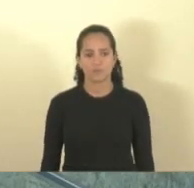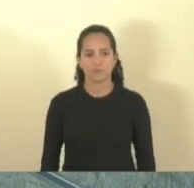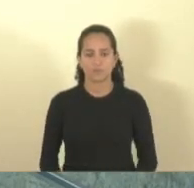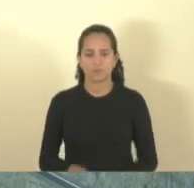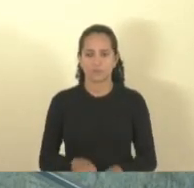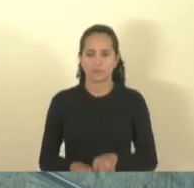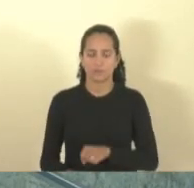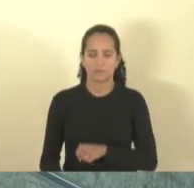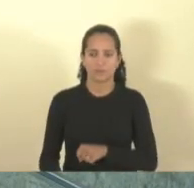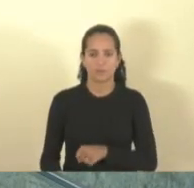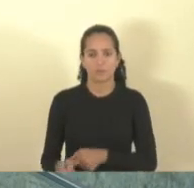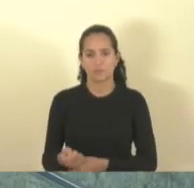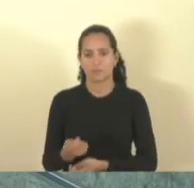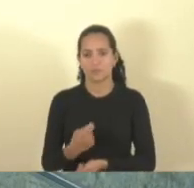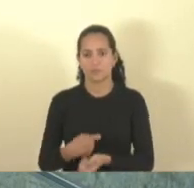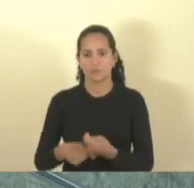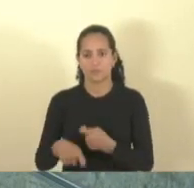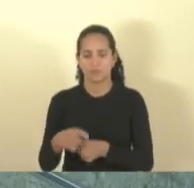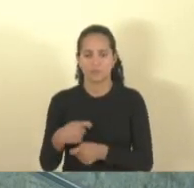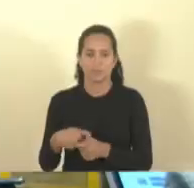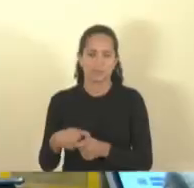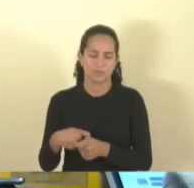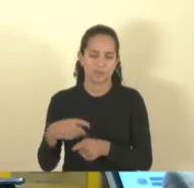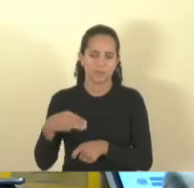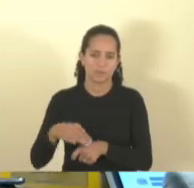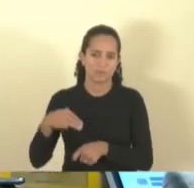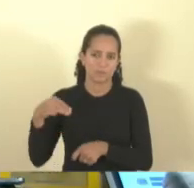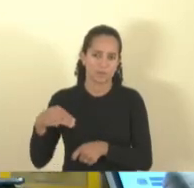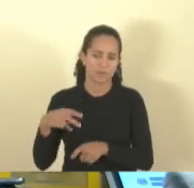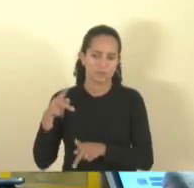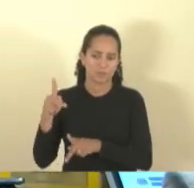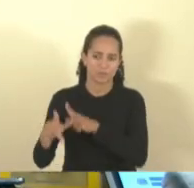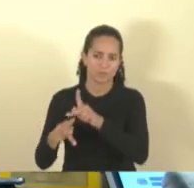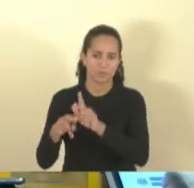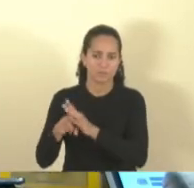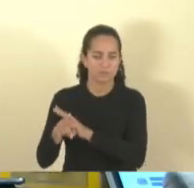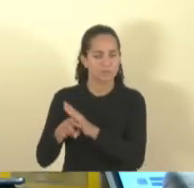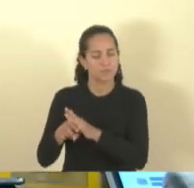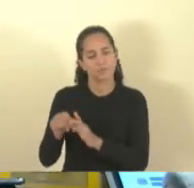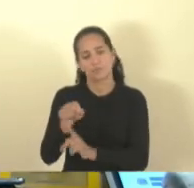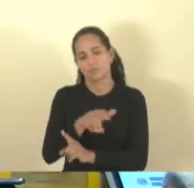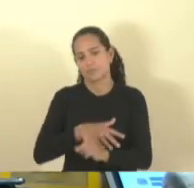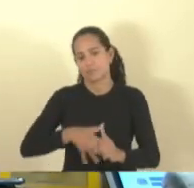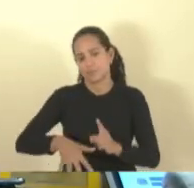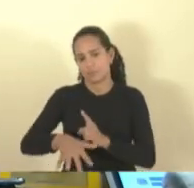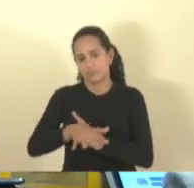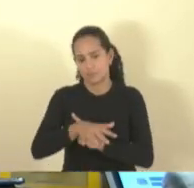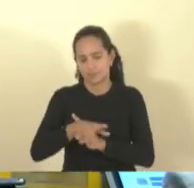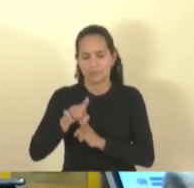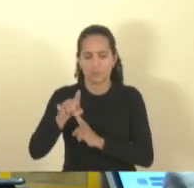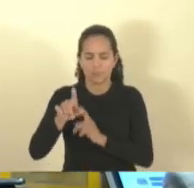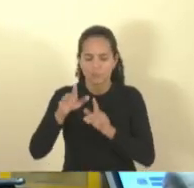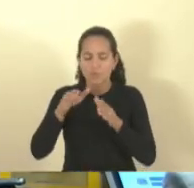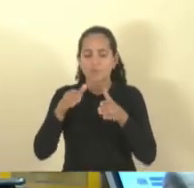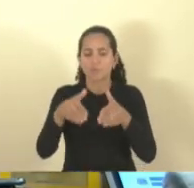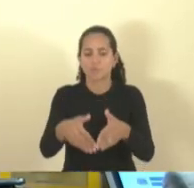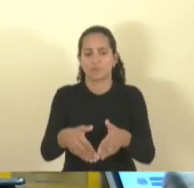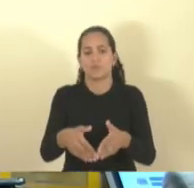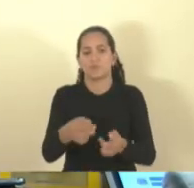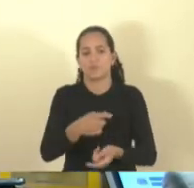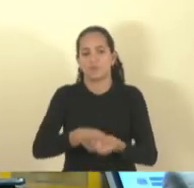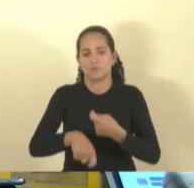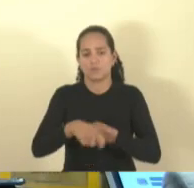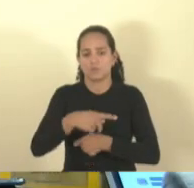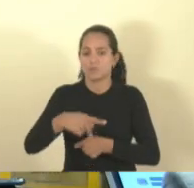Formada em Economia, mestre em Estudos Populacionais e Pesquisas Sociais. Possui especialização em